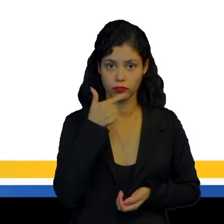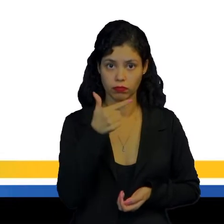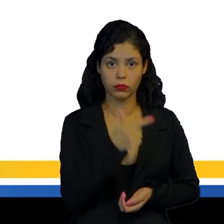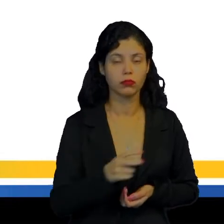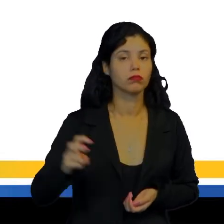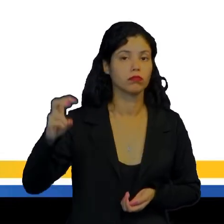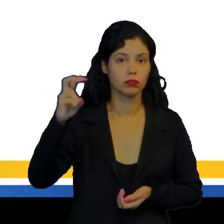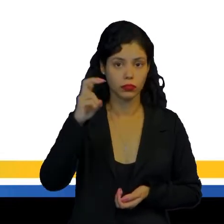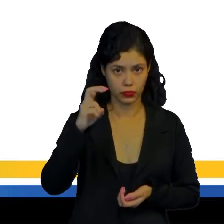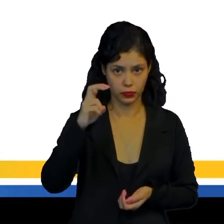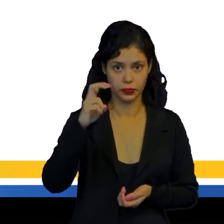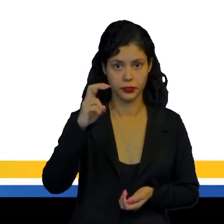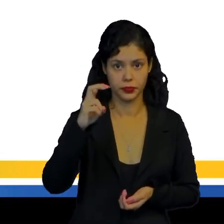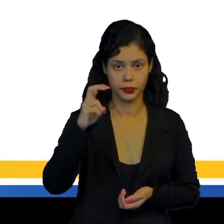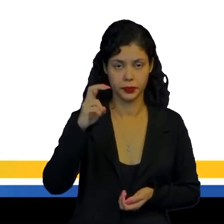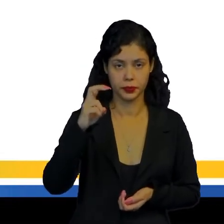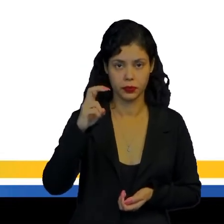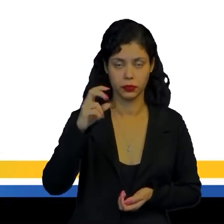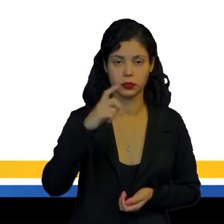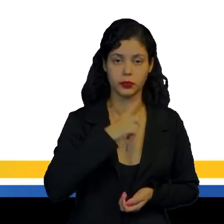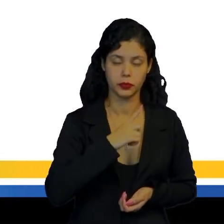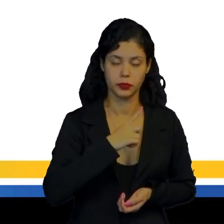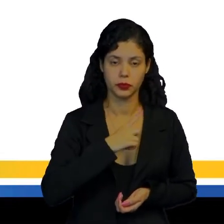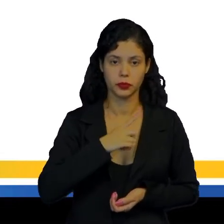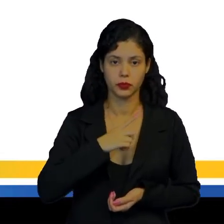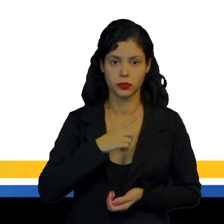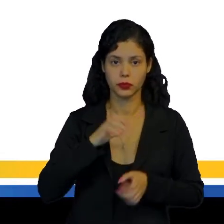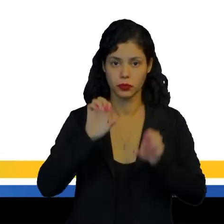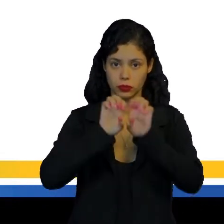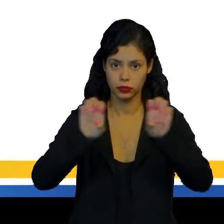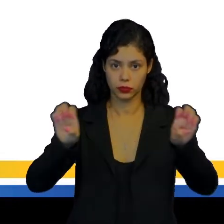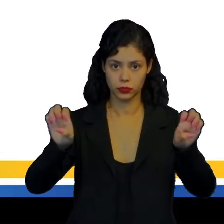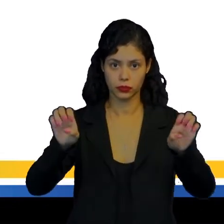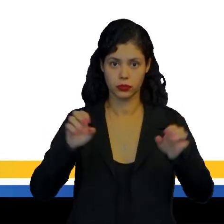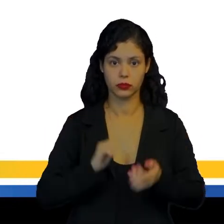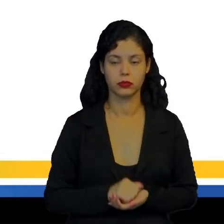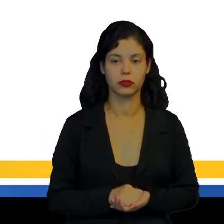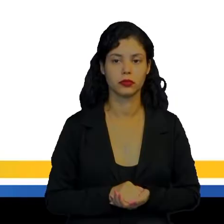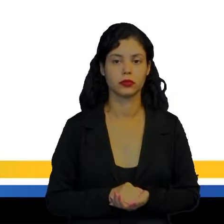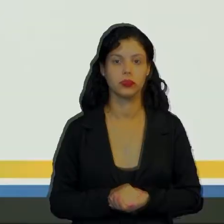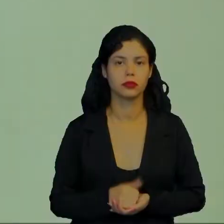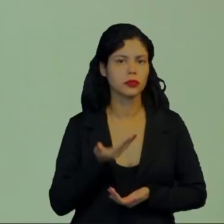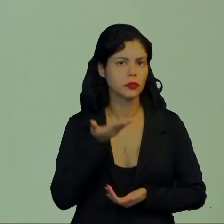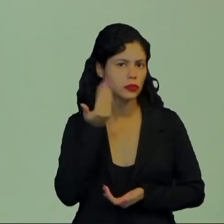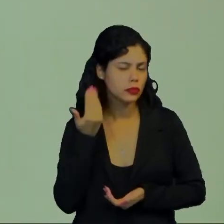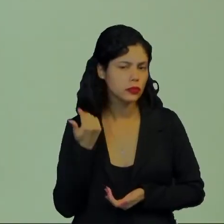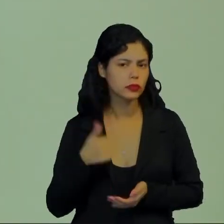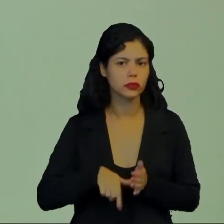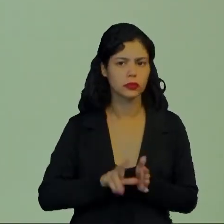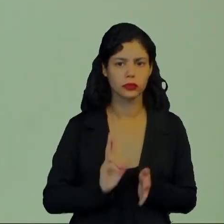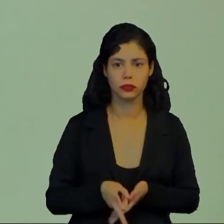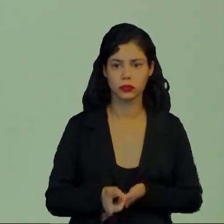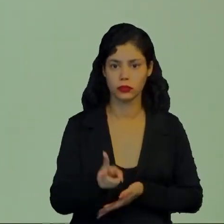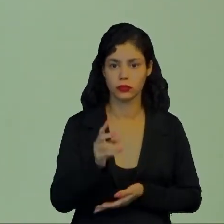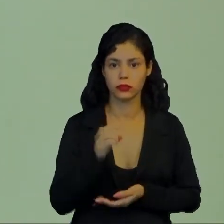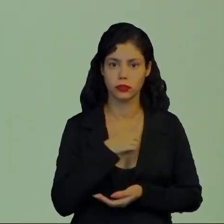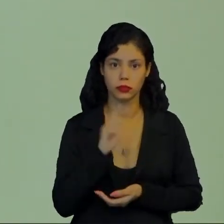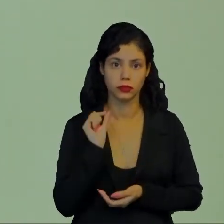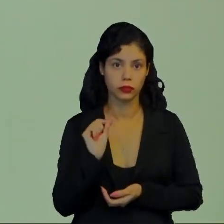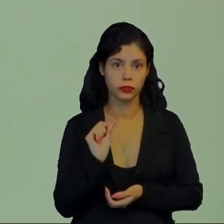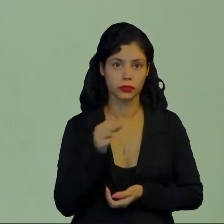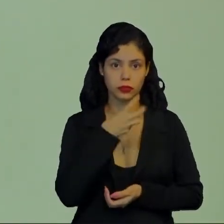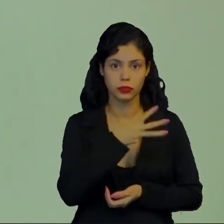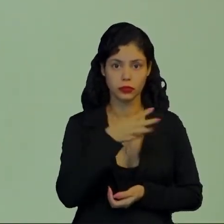elevado a 5. Então, temos aí a equação. Então, antes de eu continuar, nós temos aí